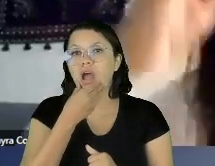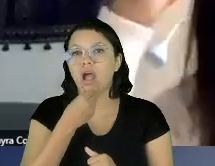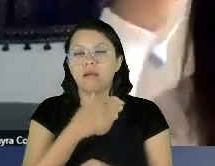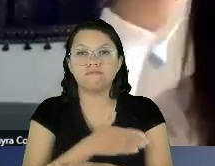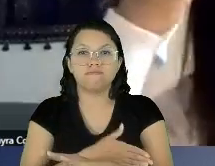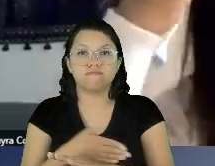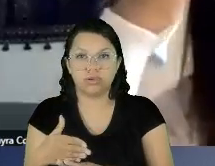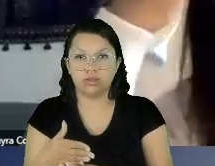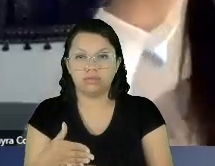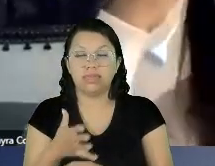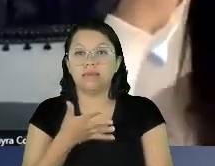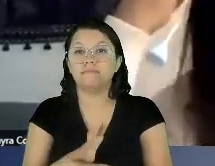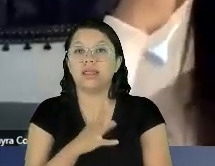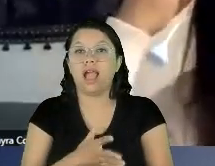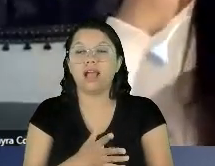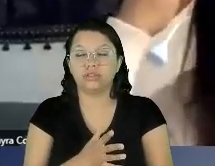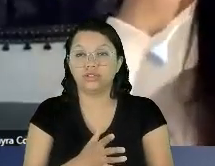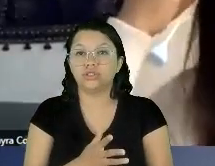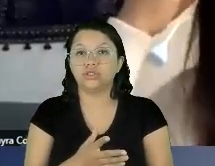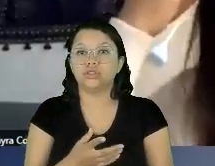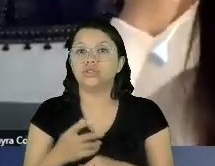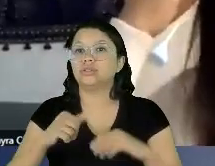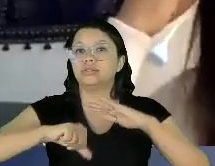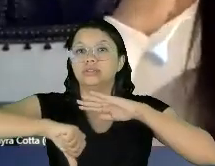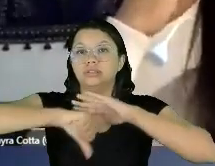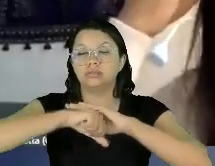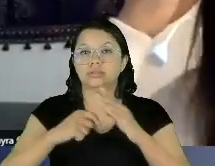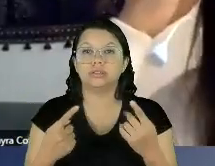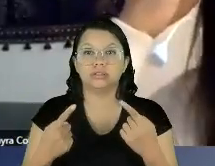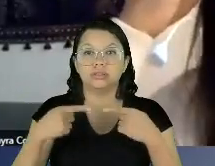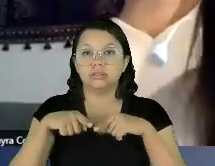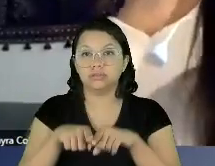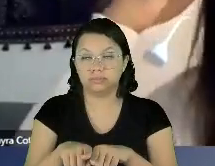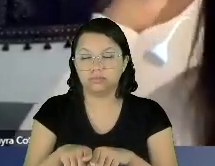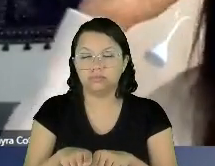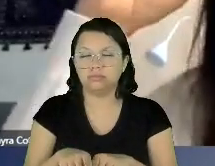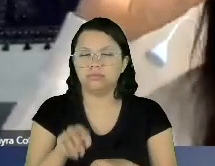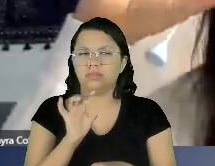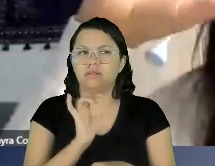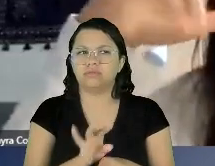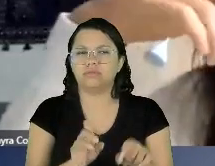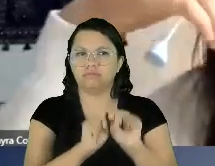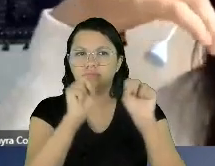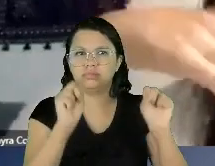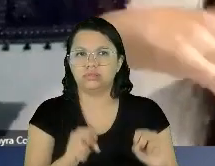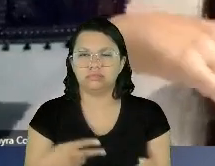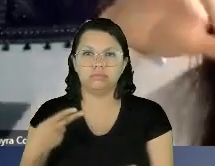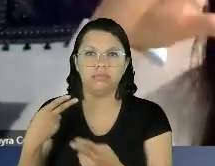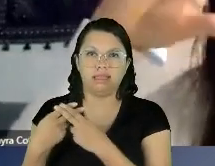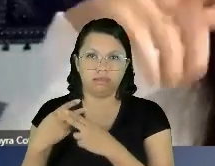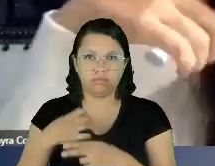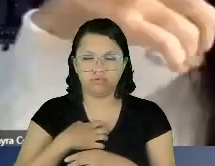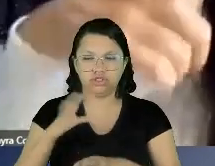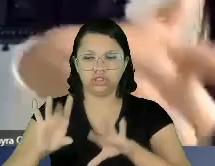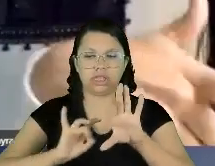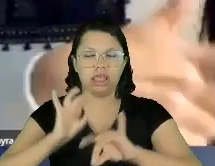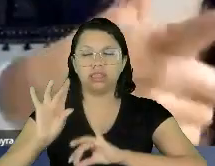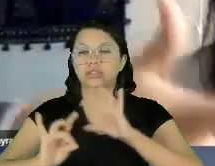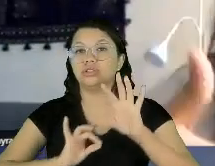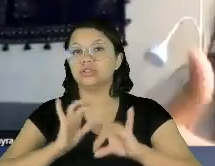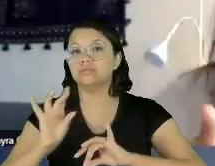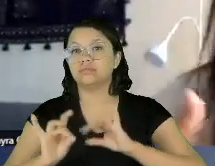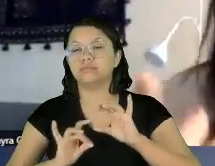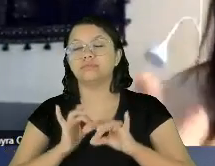prática de crimes sexuais. Não apenas o sistema penal, pela forma